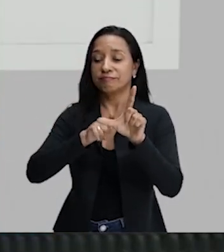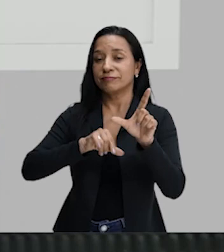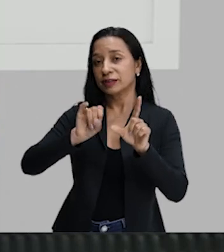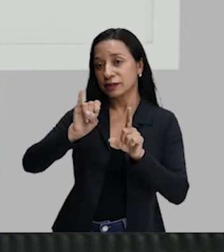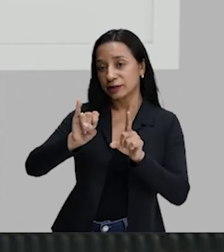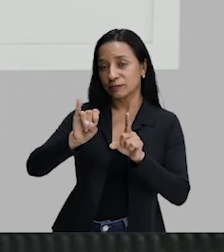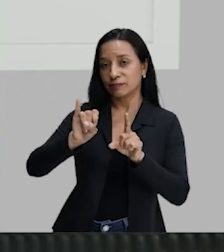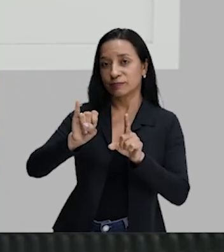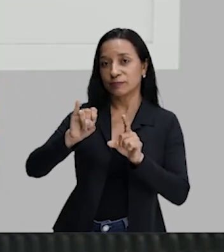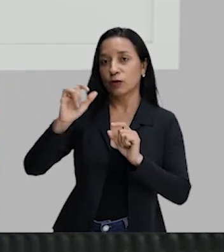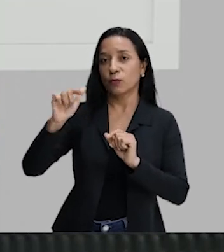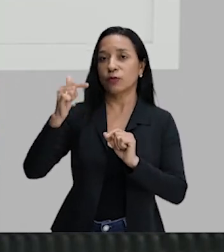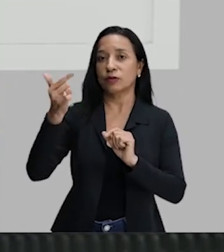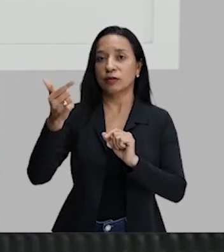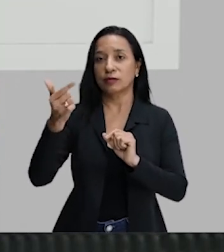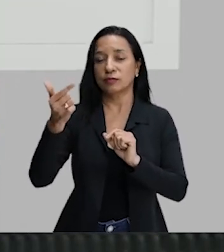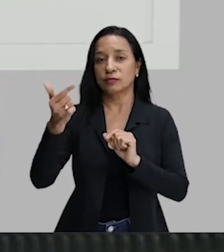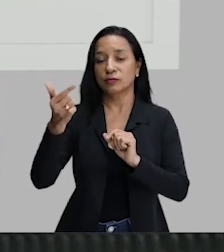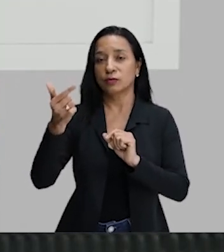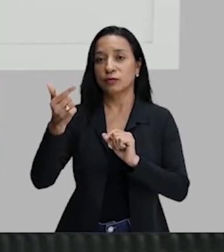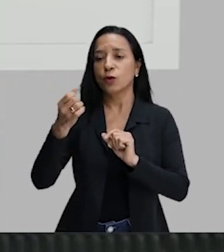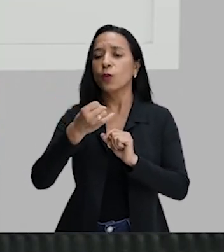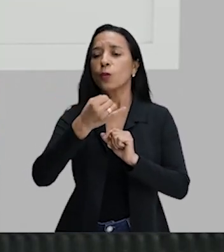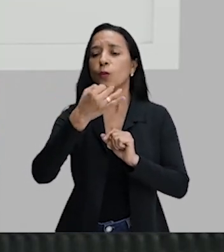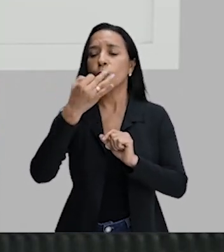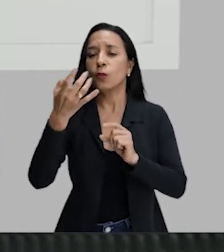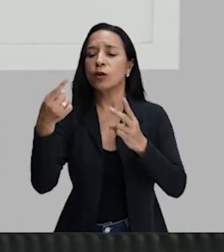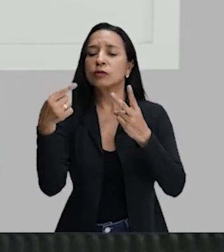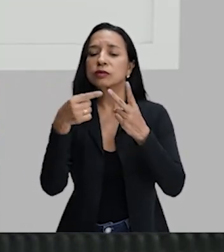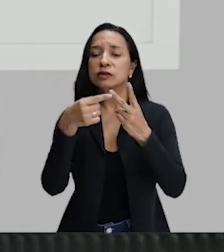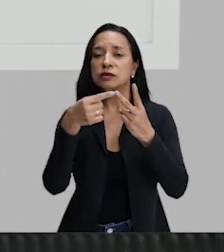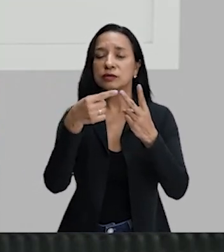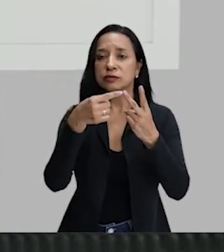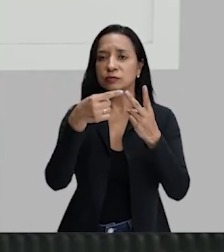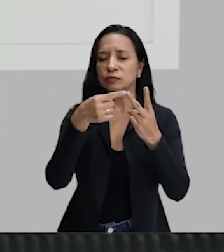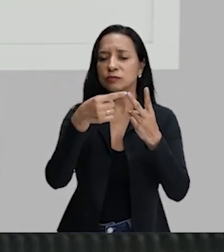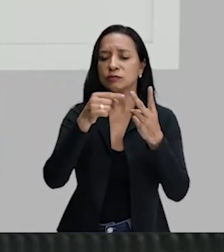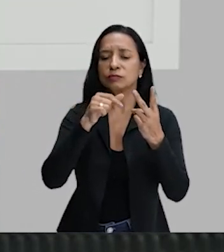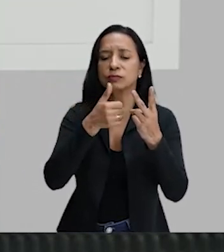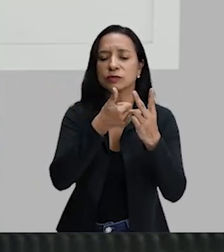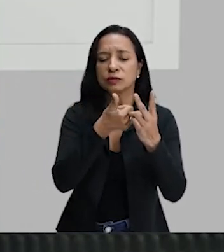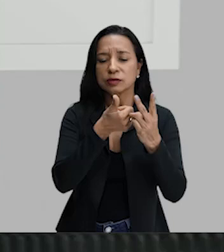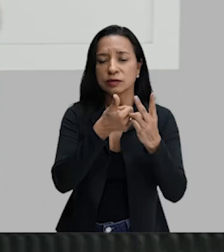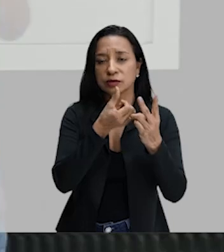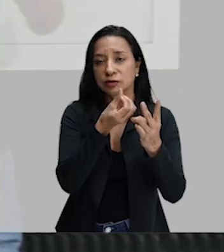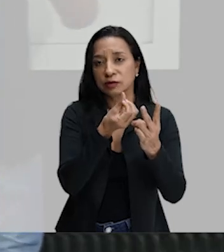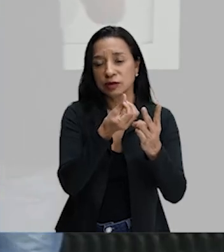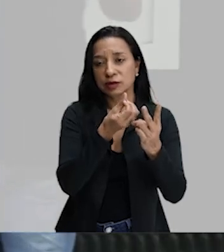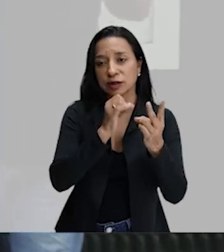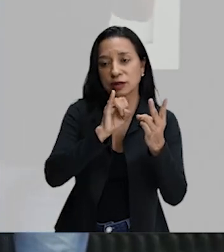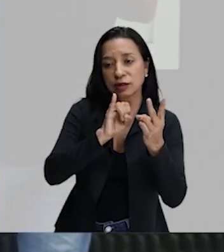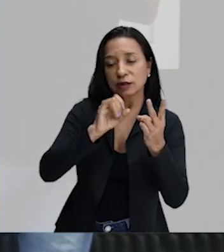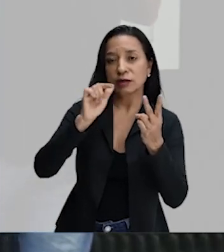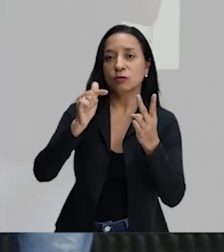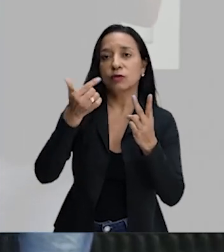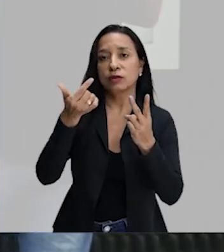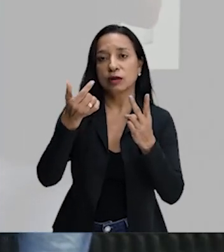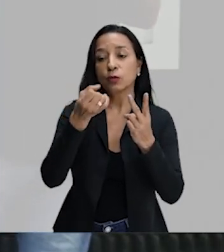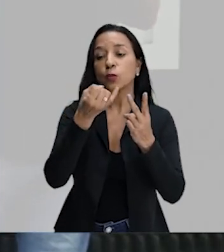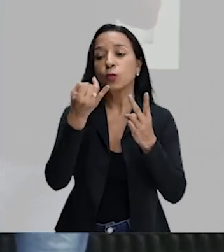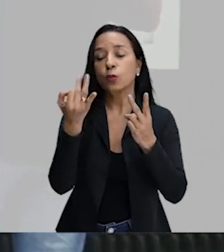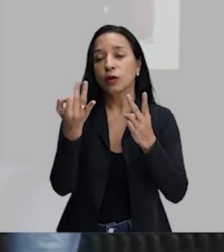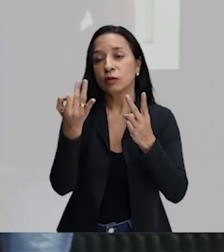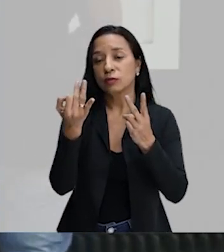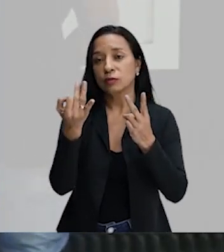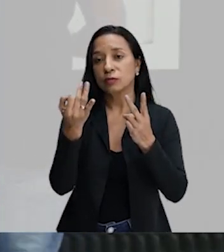Ora, e quanto é a raiz quadrada de 16i ao quadrado? A raiz quadrada de